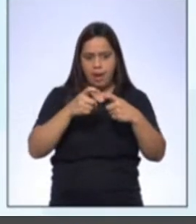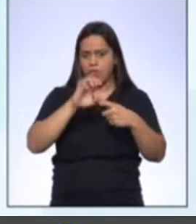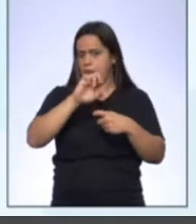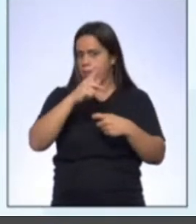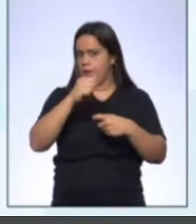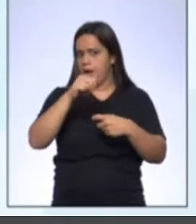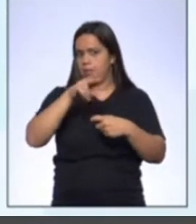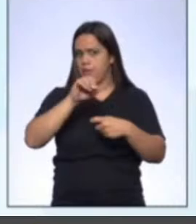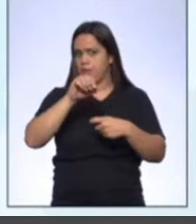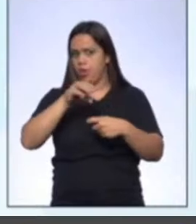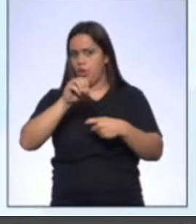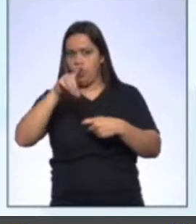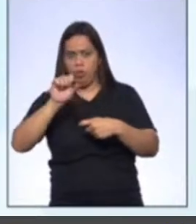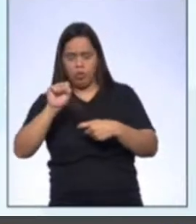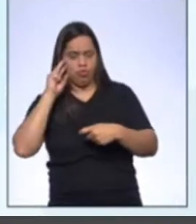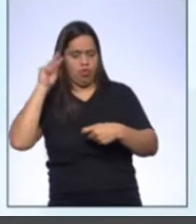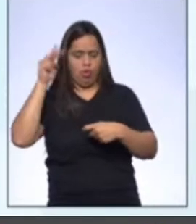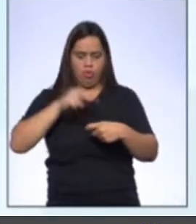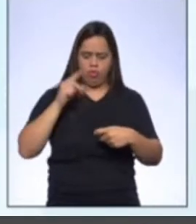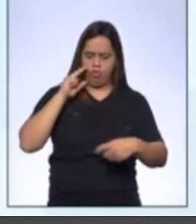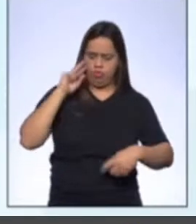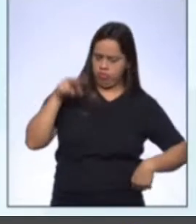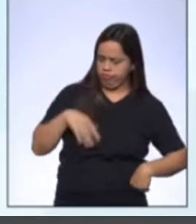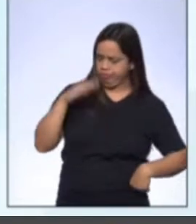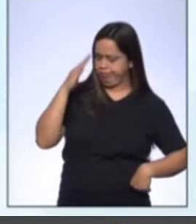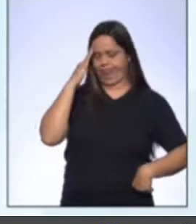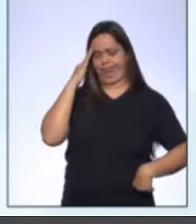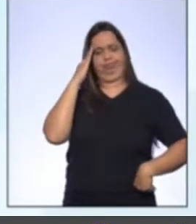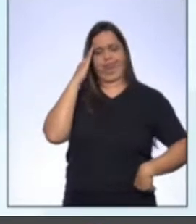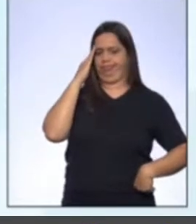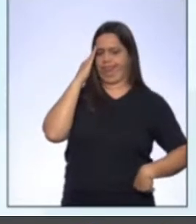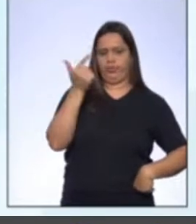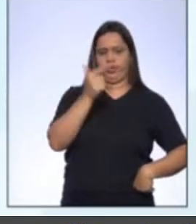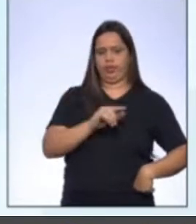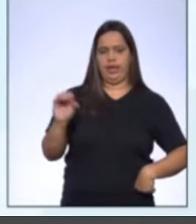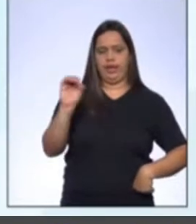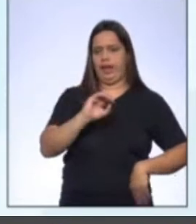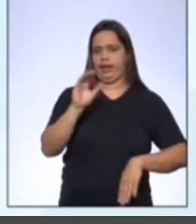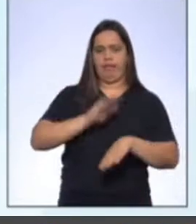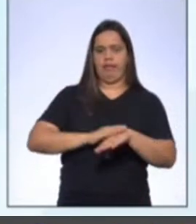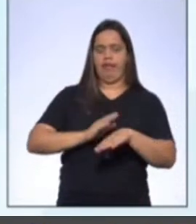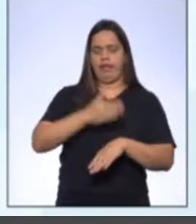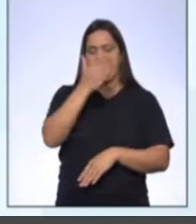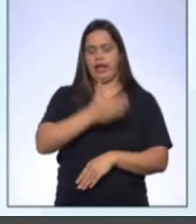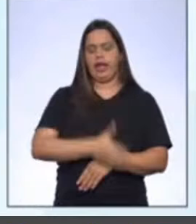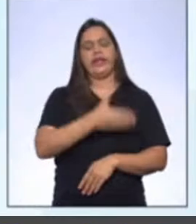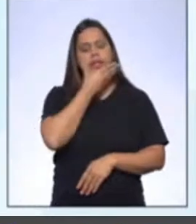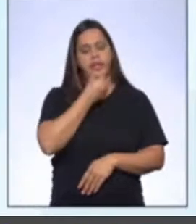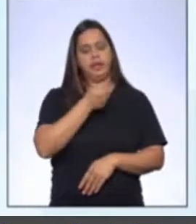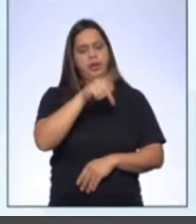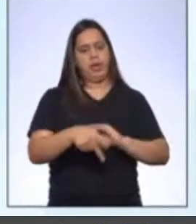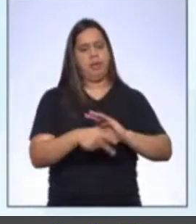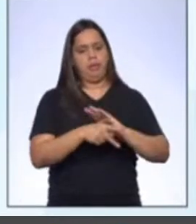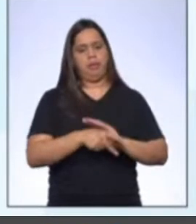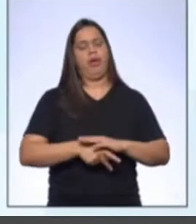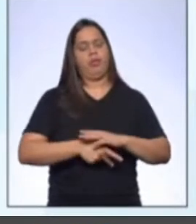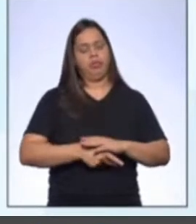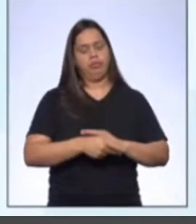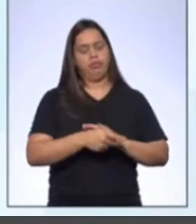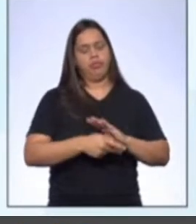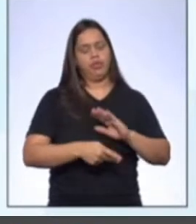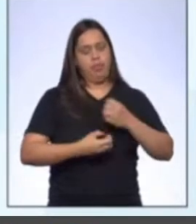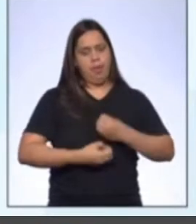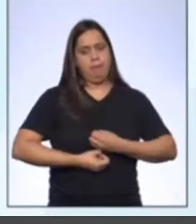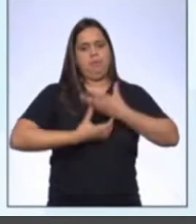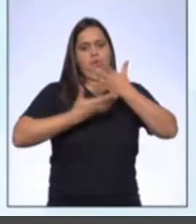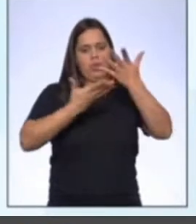abanou a cabeça. Não há nada a fazer, dona Coló. Esse menino é mesmo um caso de poesia.